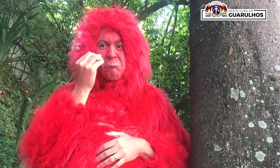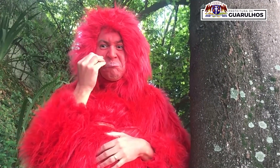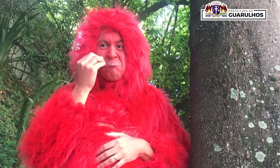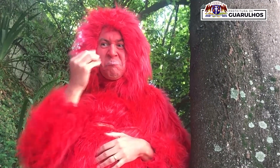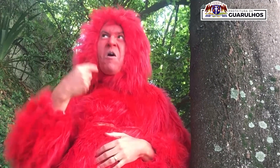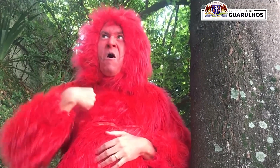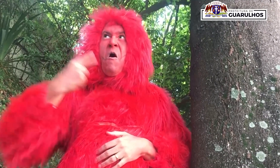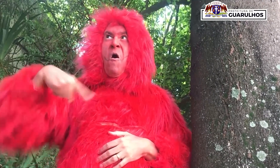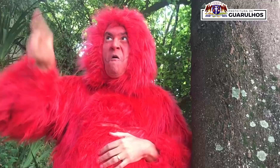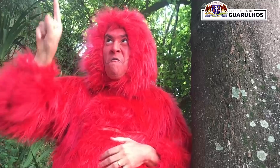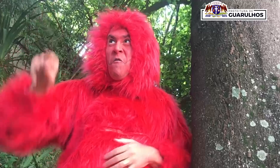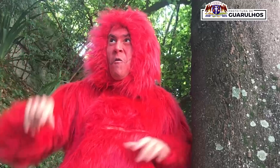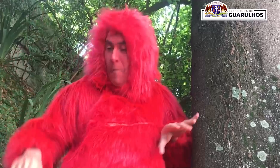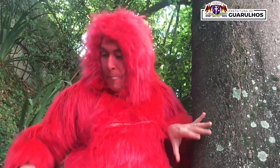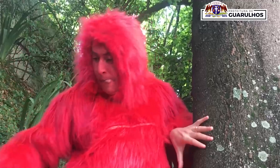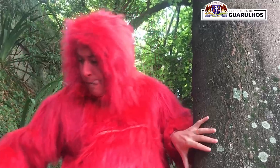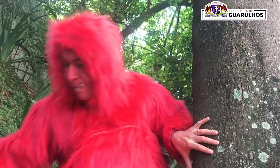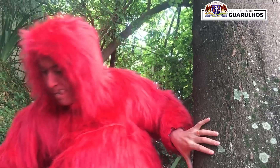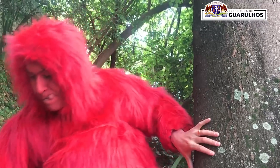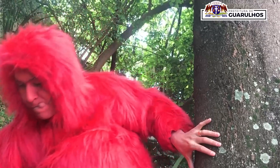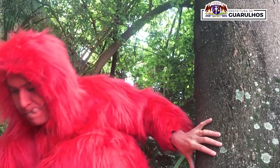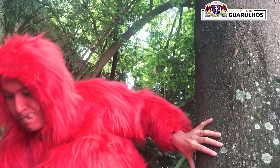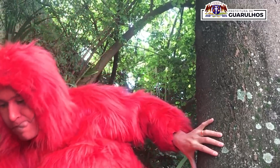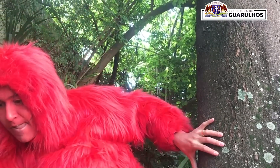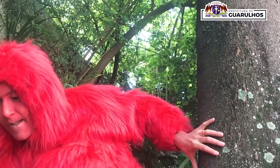Vou tentar. Eu vou até lá.